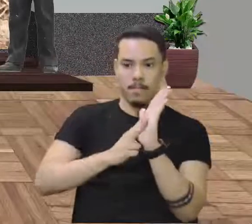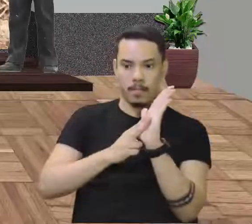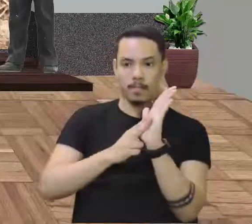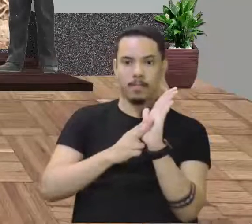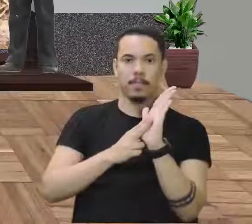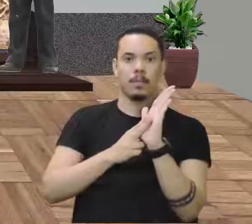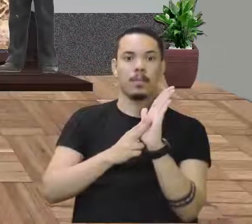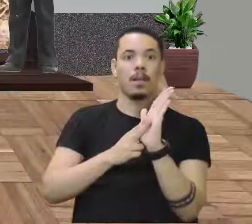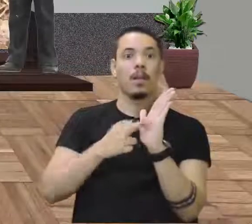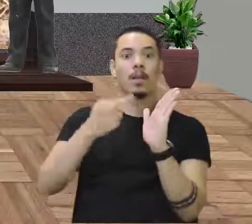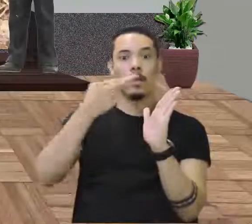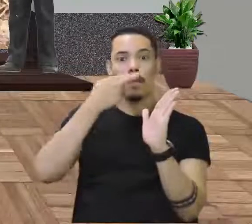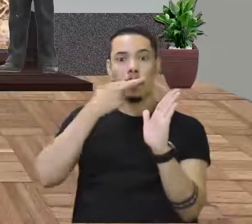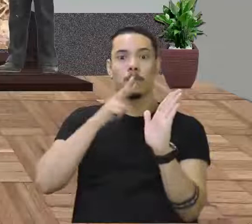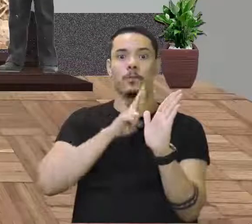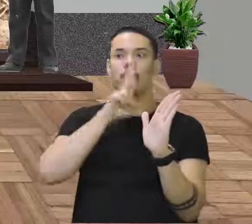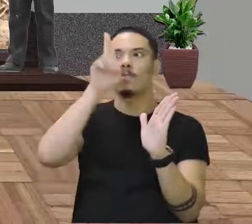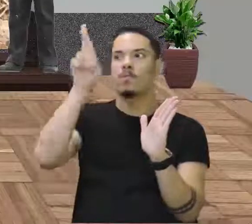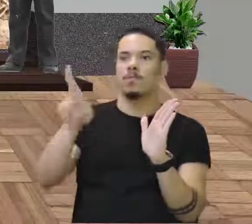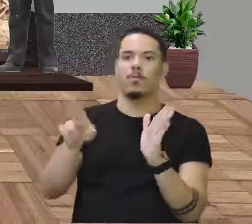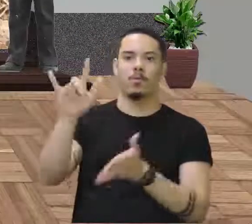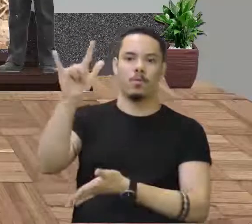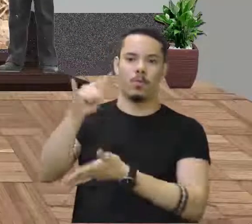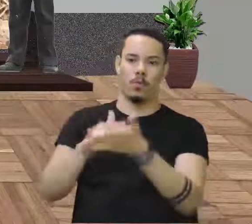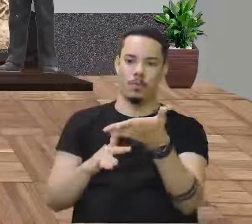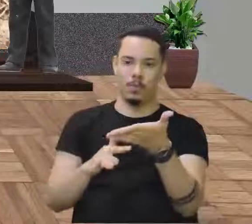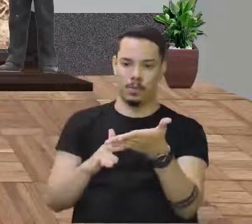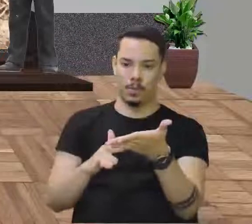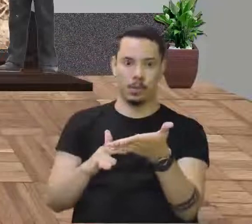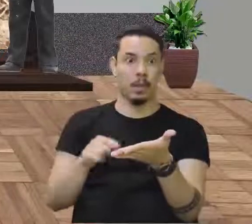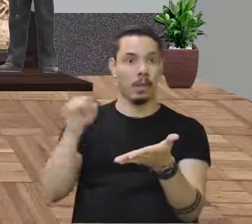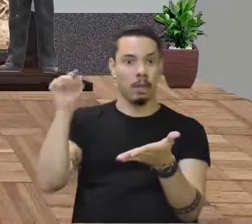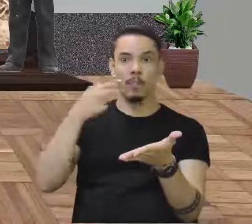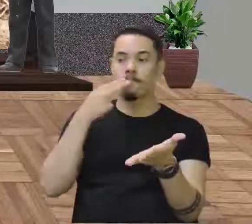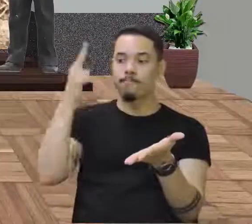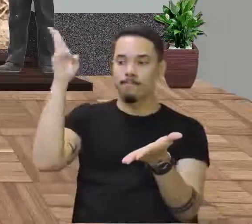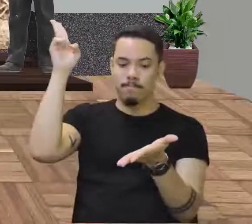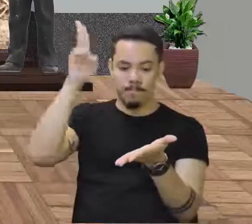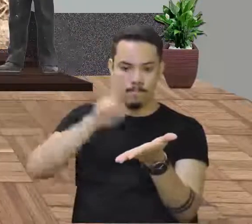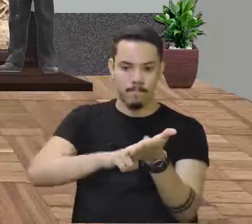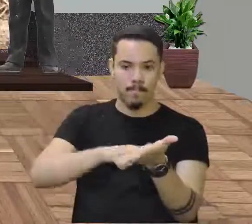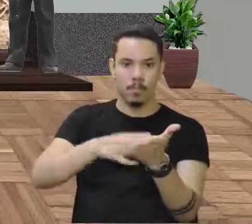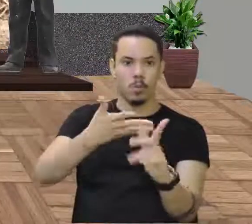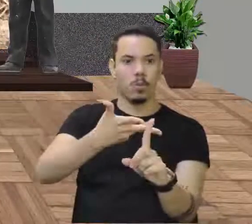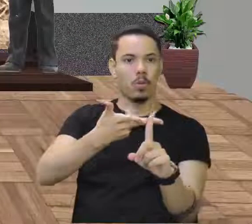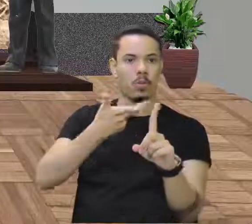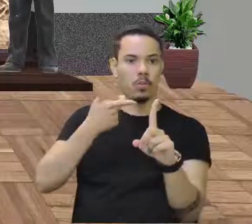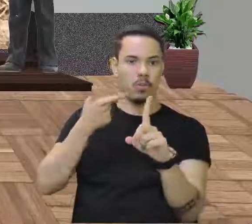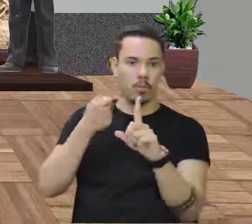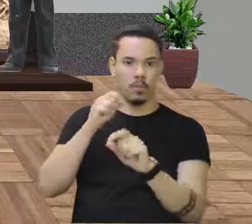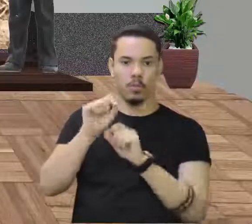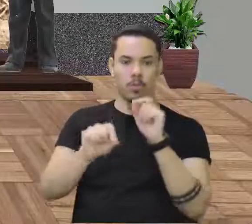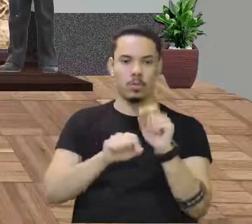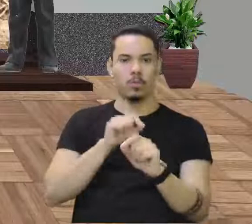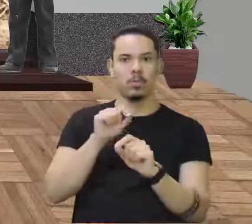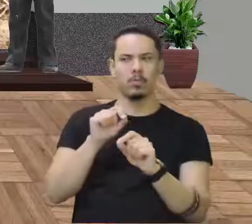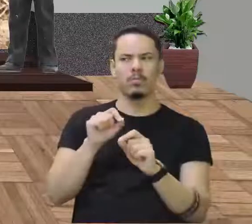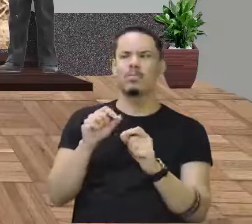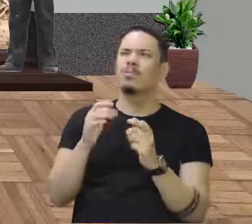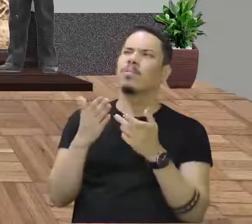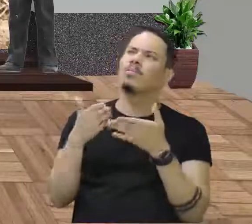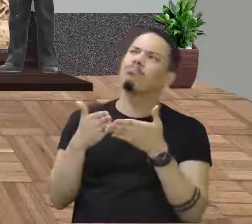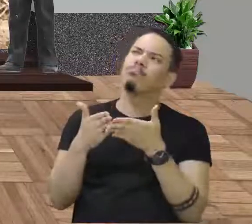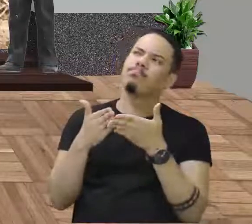E o Rondon responde a carta dele. E é aí quando o Rondon convence ele a se entregar. Não